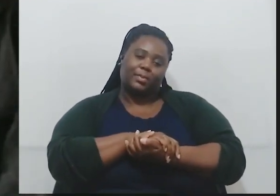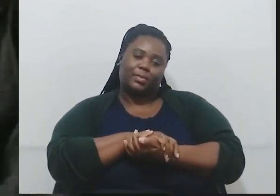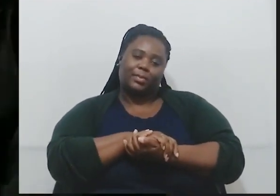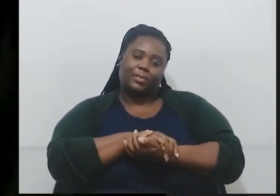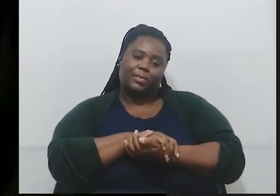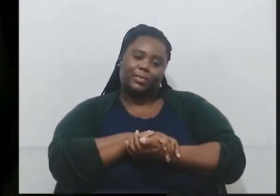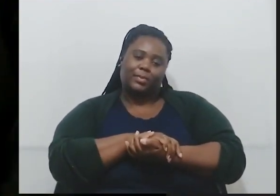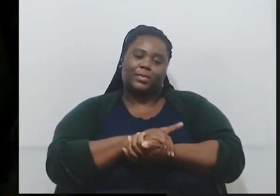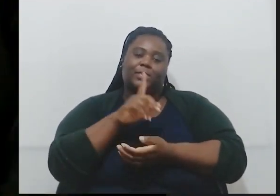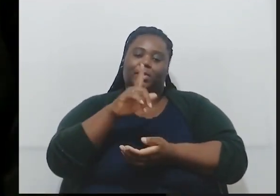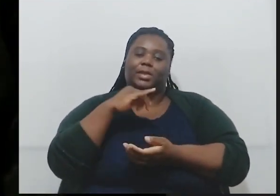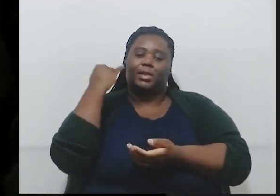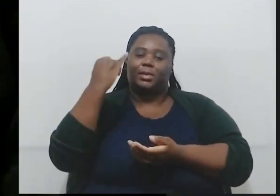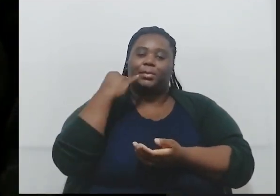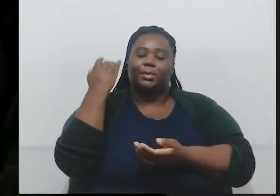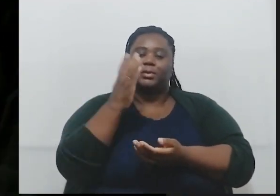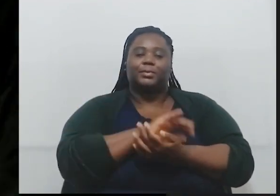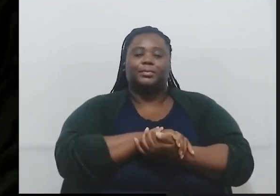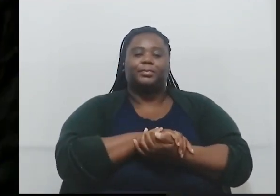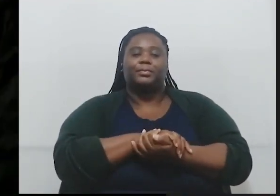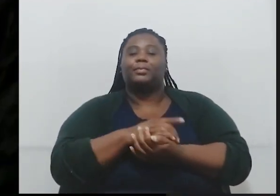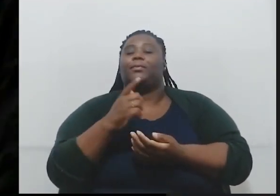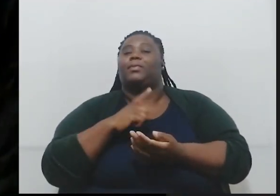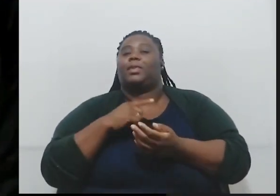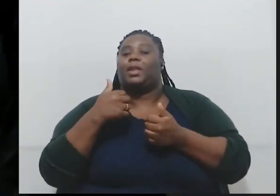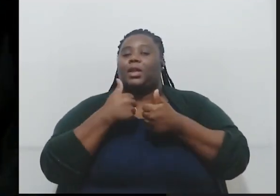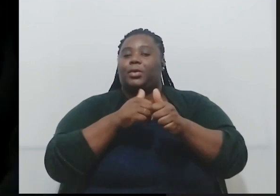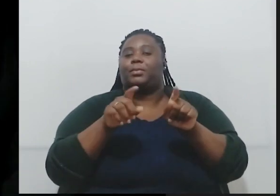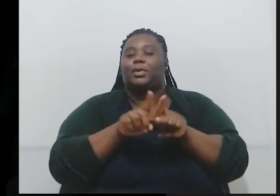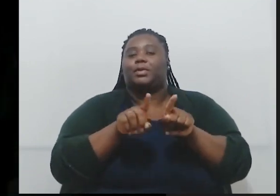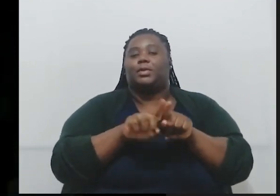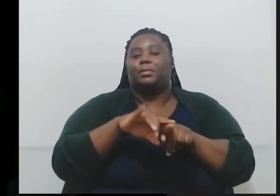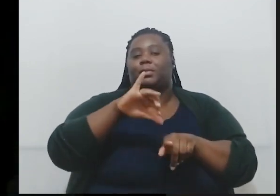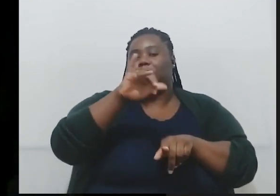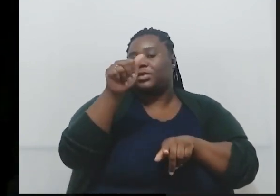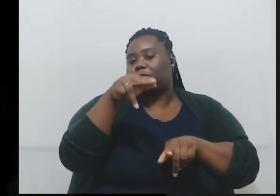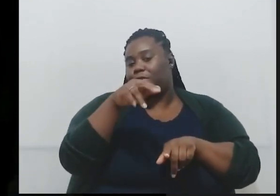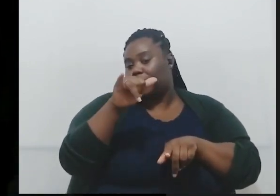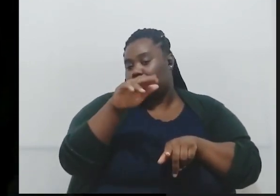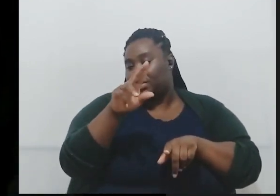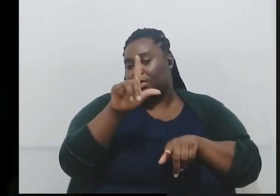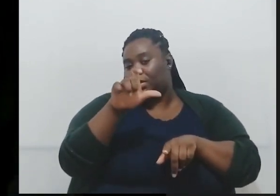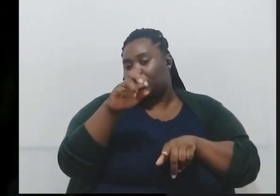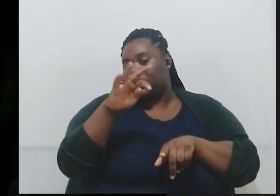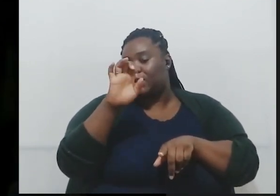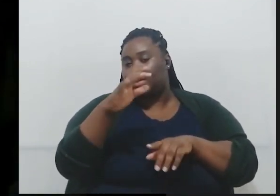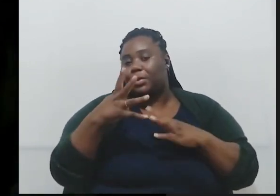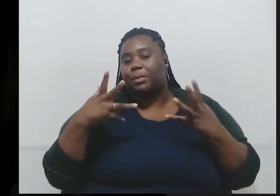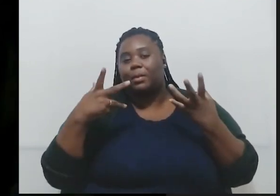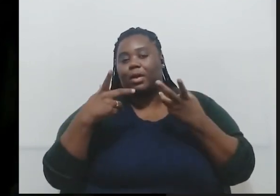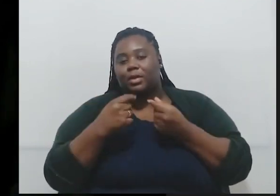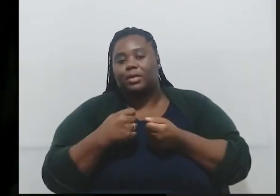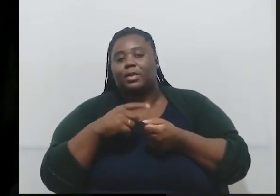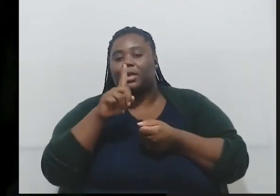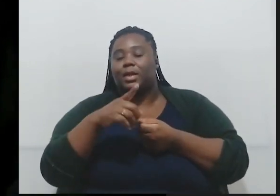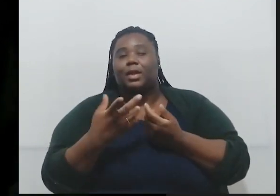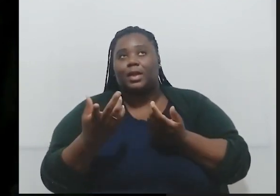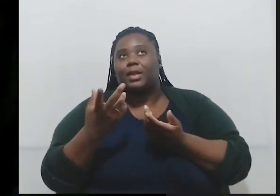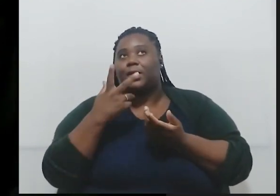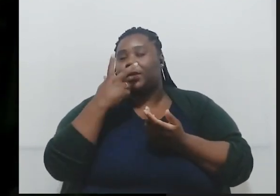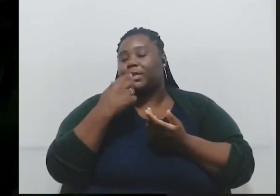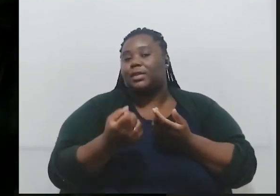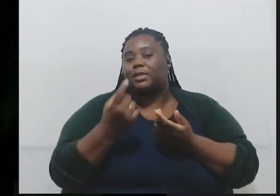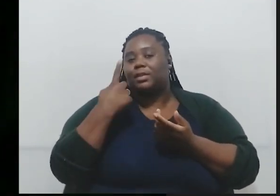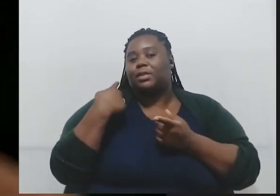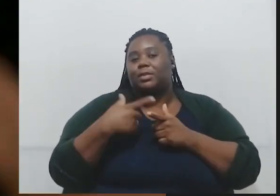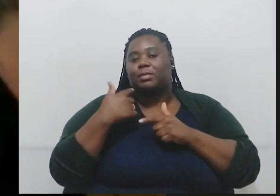É muito importante. Tenho acompanhado o trabalho da Janaína Leite, em São Paulo, que é muito massa, né? É louco, porque estava